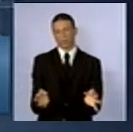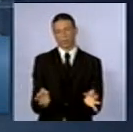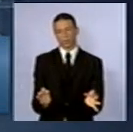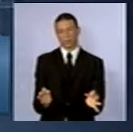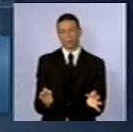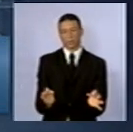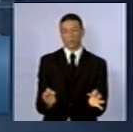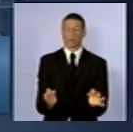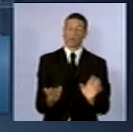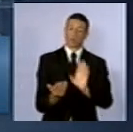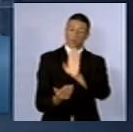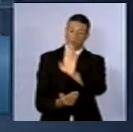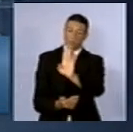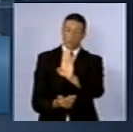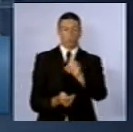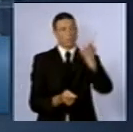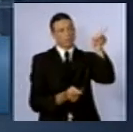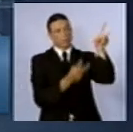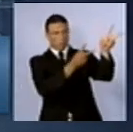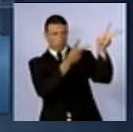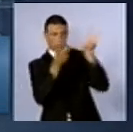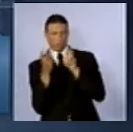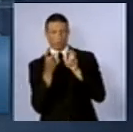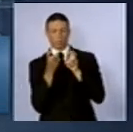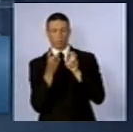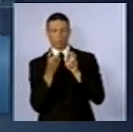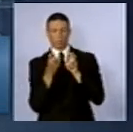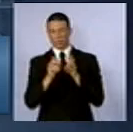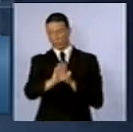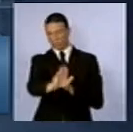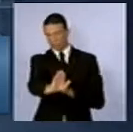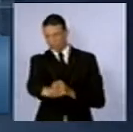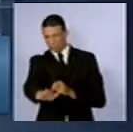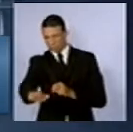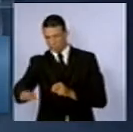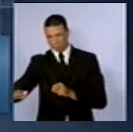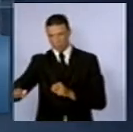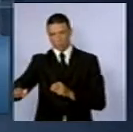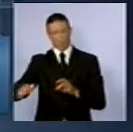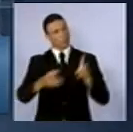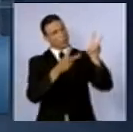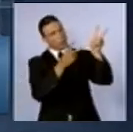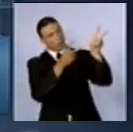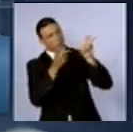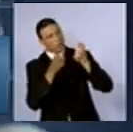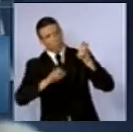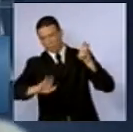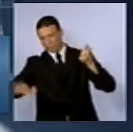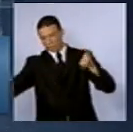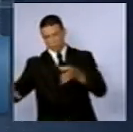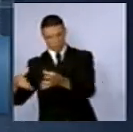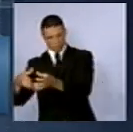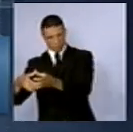nos indicaria né que essas crianças nesse extrato elas